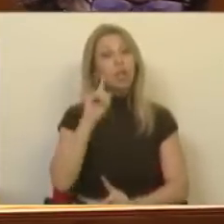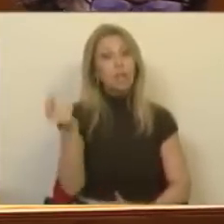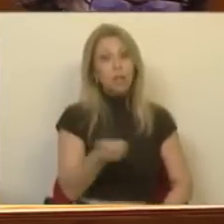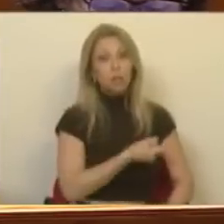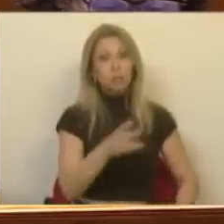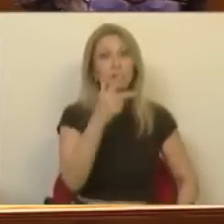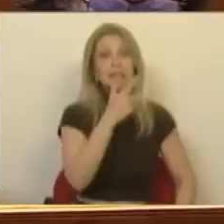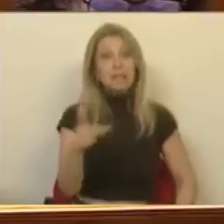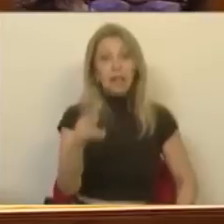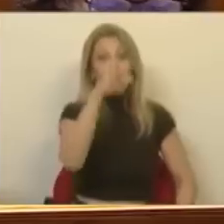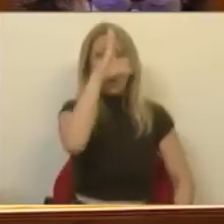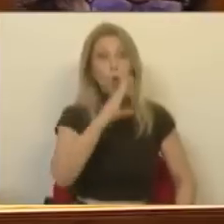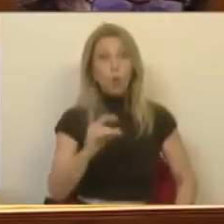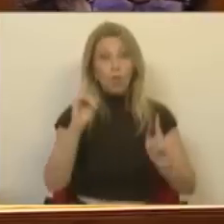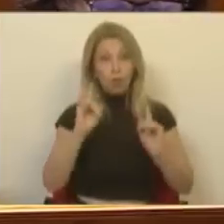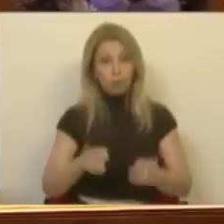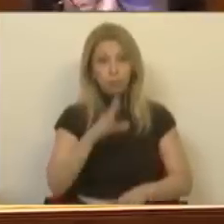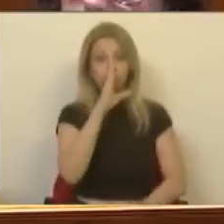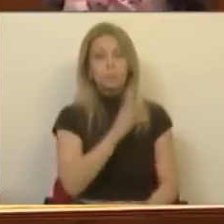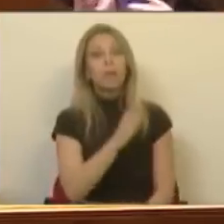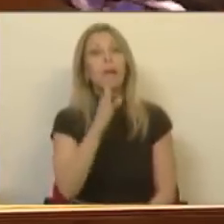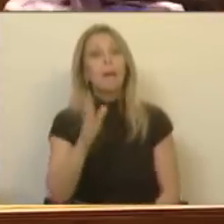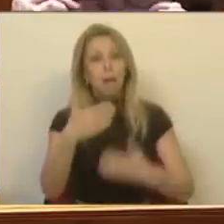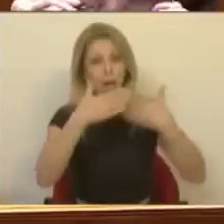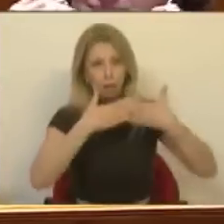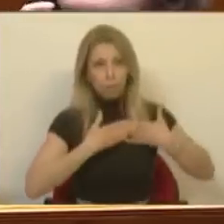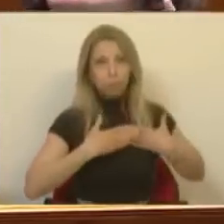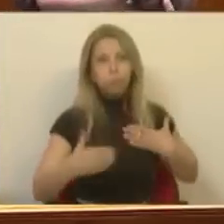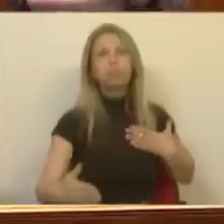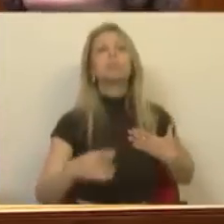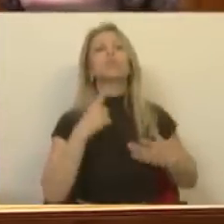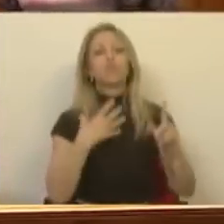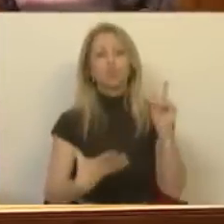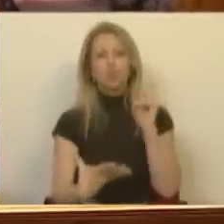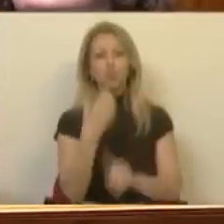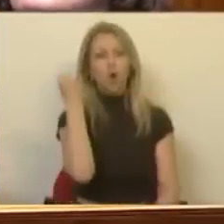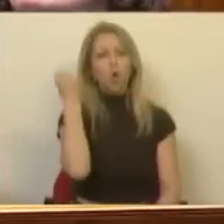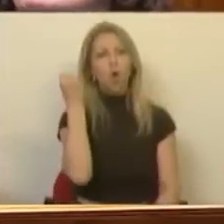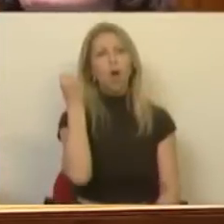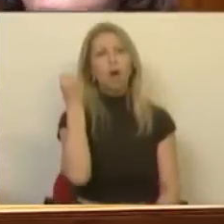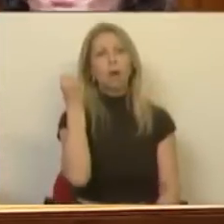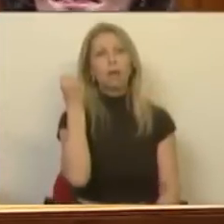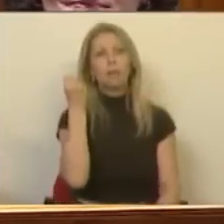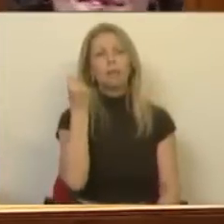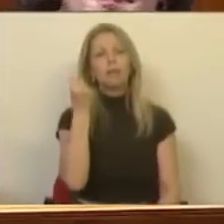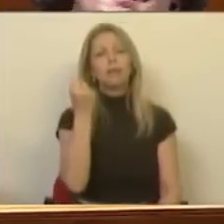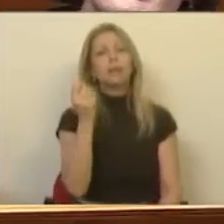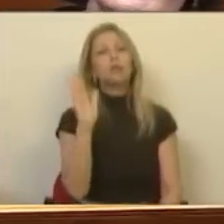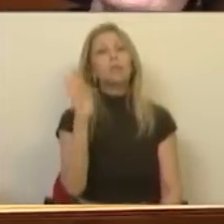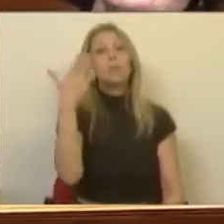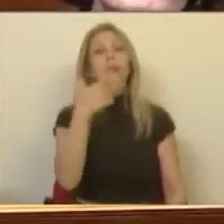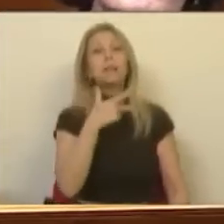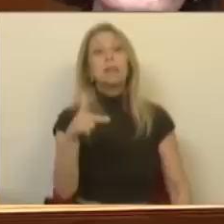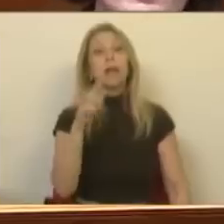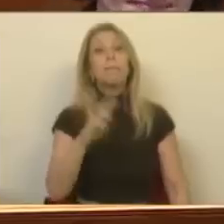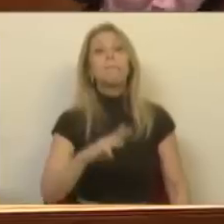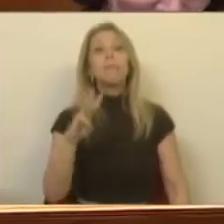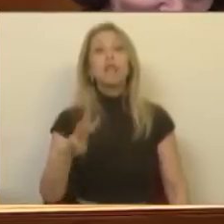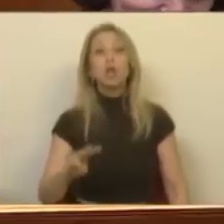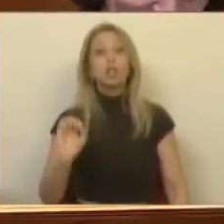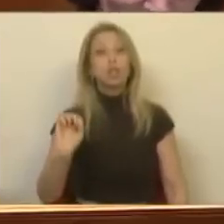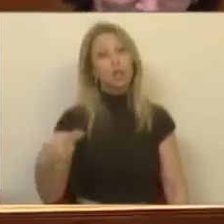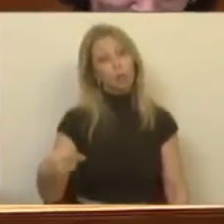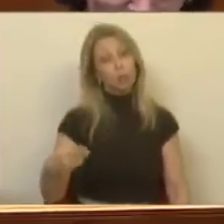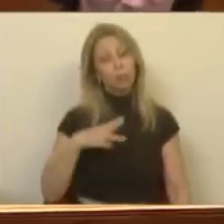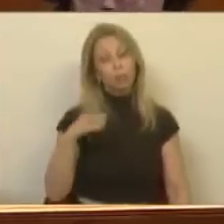E íamos conseguir atingir a execução de seio dos primeiros 100 milhões de euros de Portugal 2020